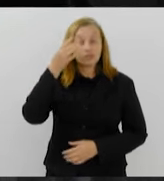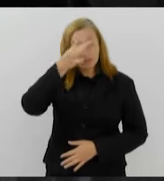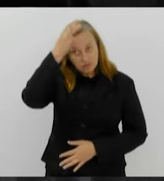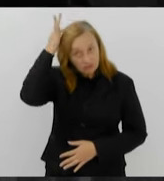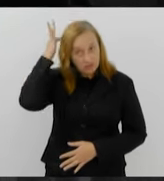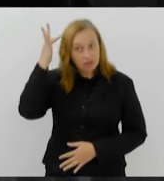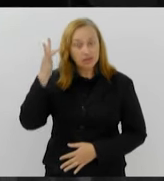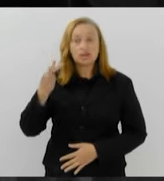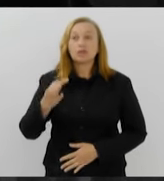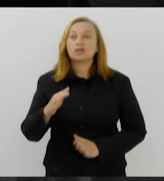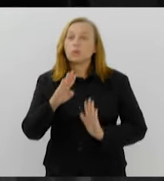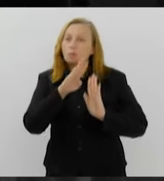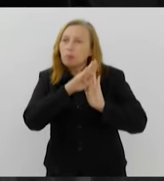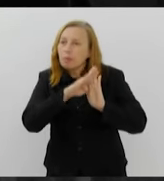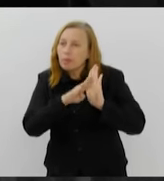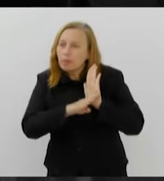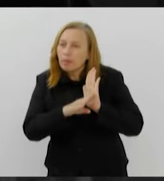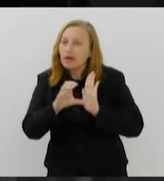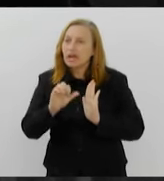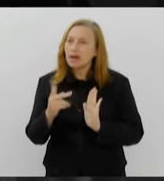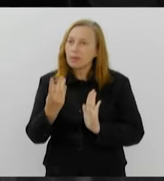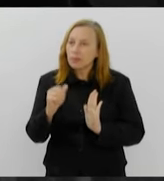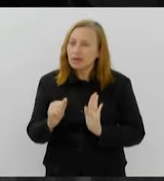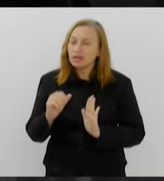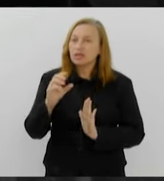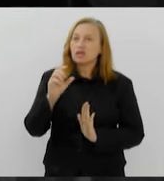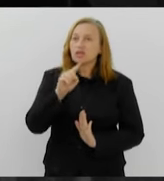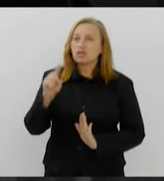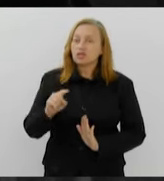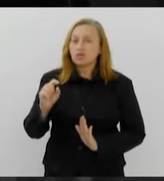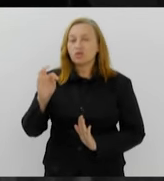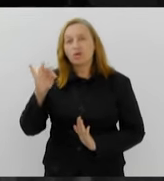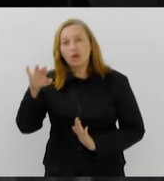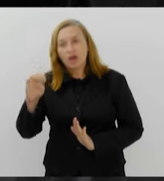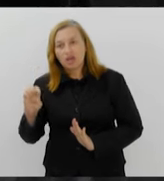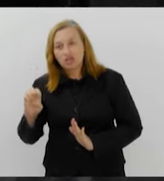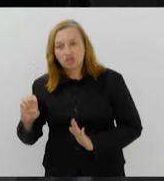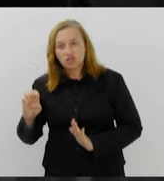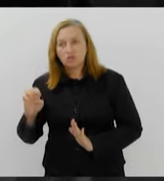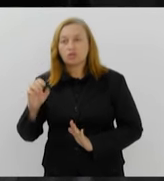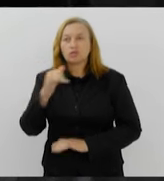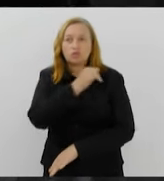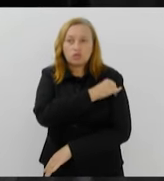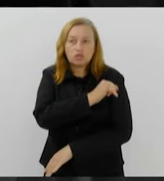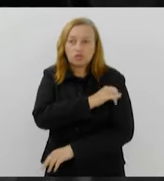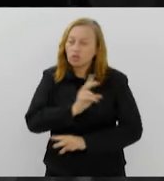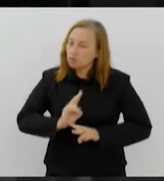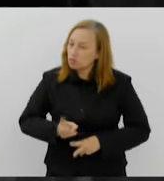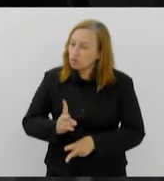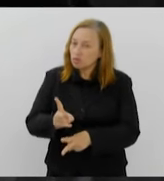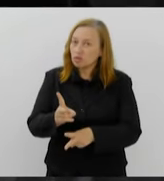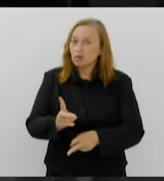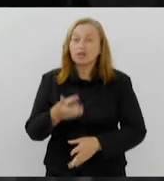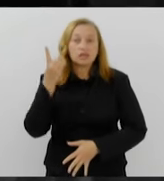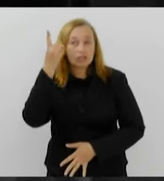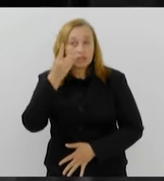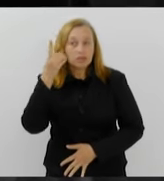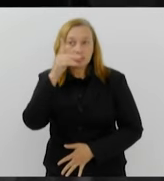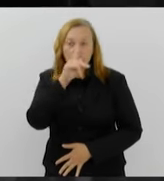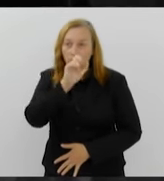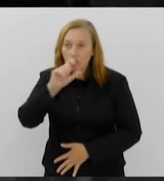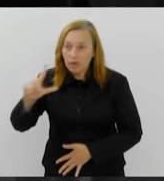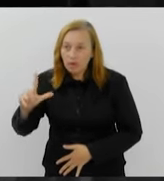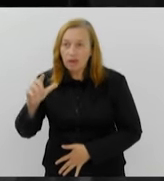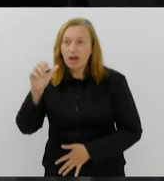cumprindo agendas de campanha na zona oeste do Rio de Janeiro ato contínuo nós seguimos Deputado pobel Deputado